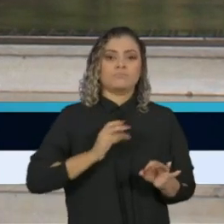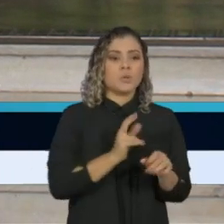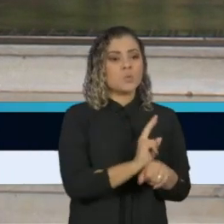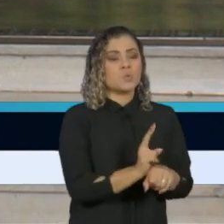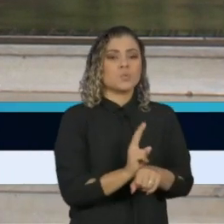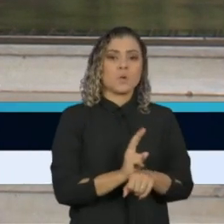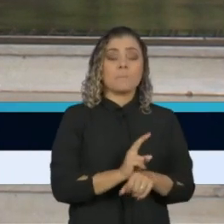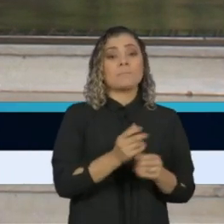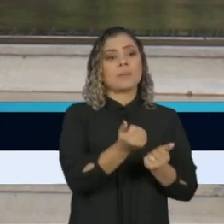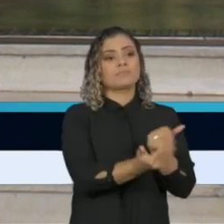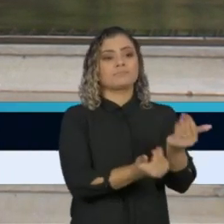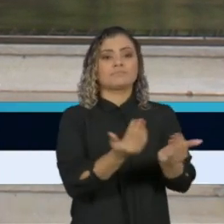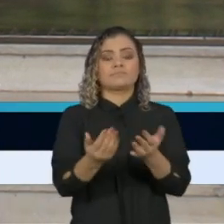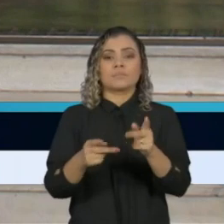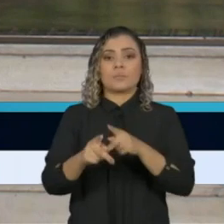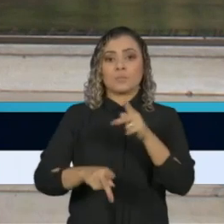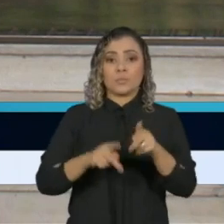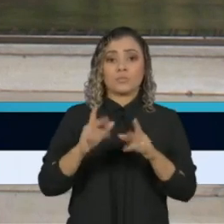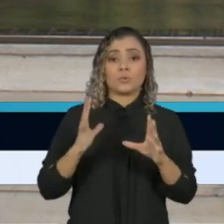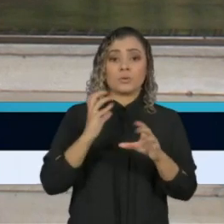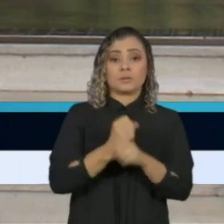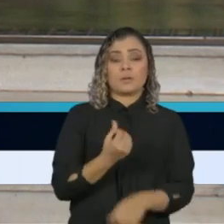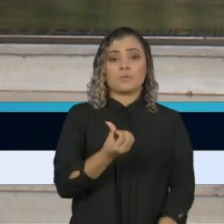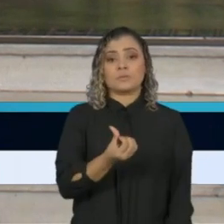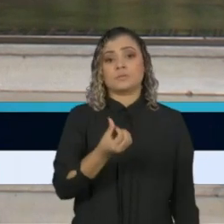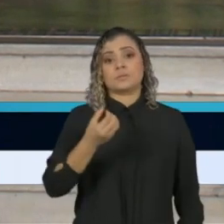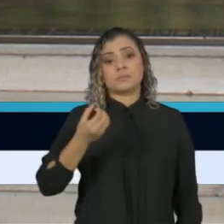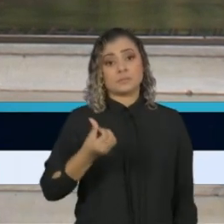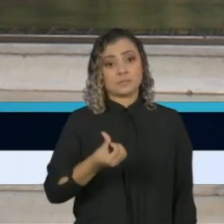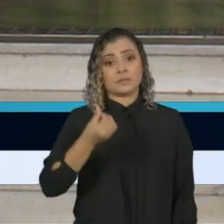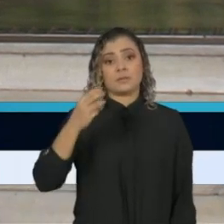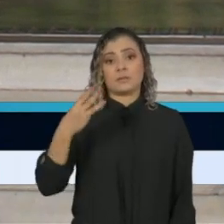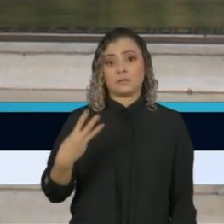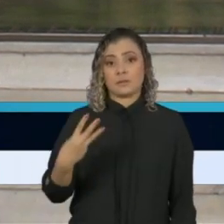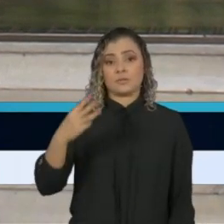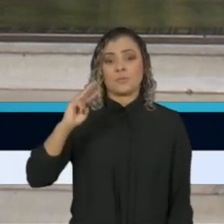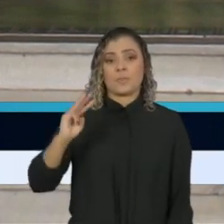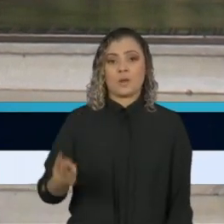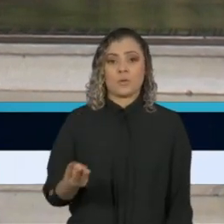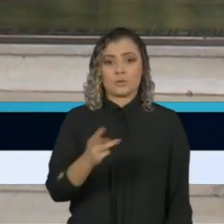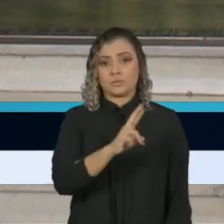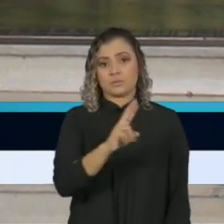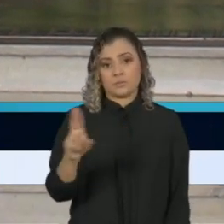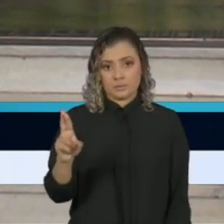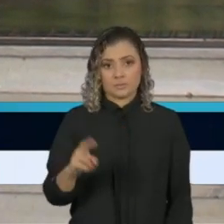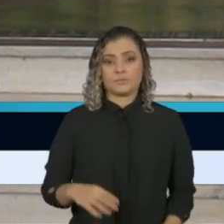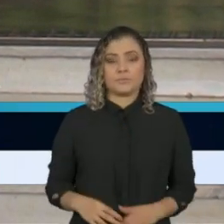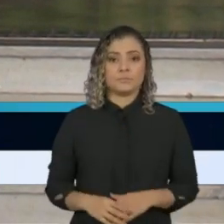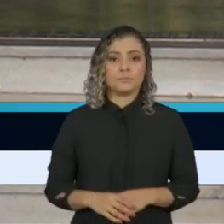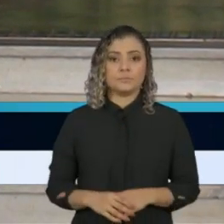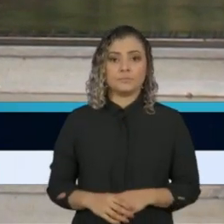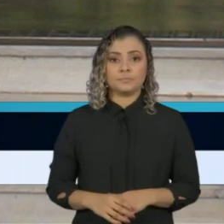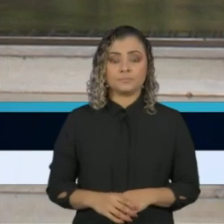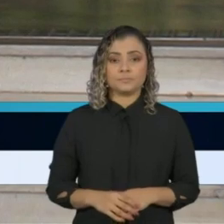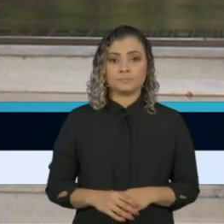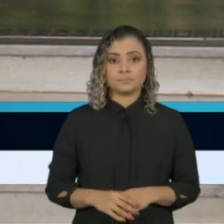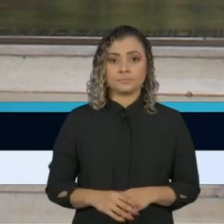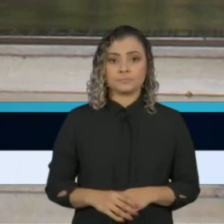população. O investimento foi de 63 milhões de reais.